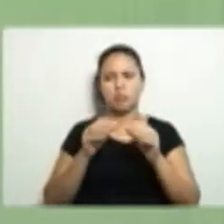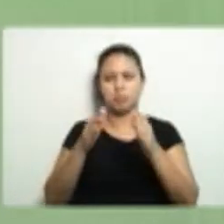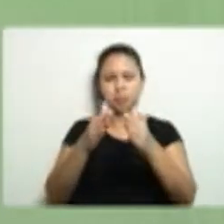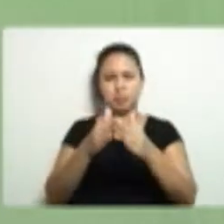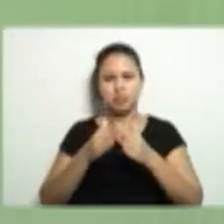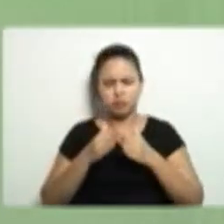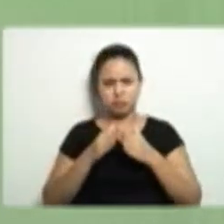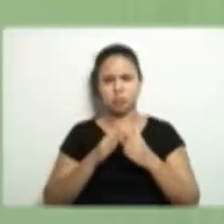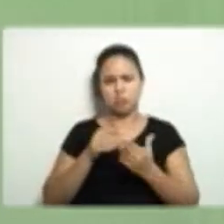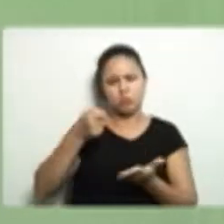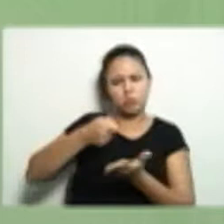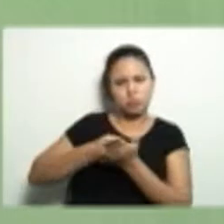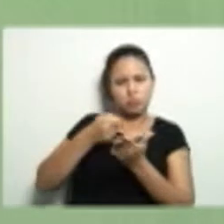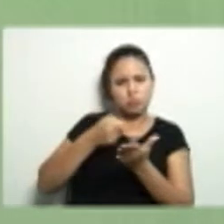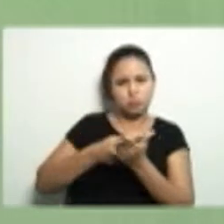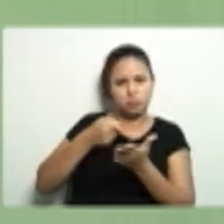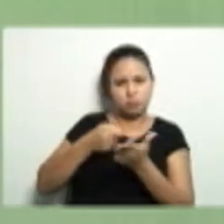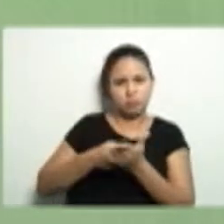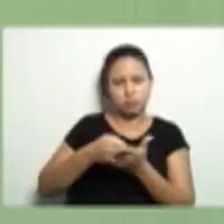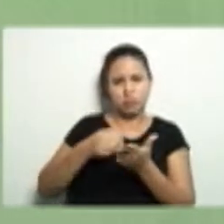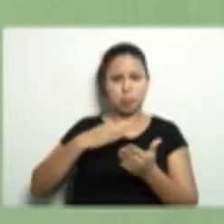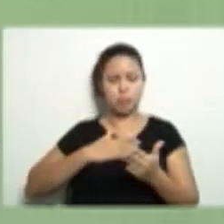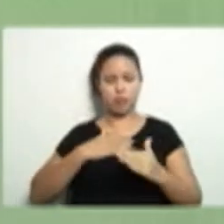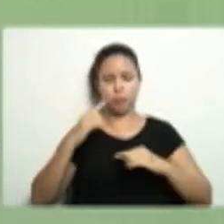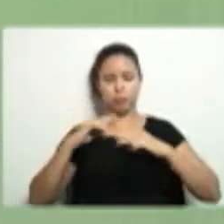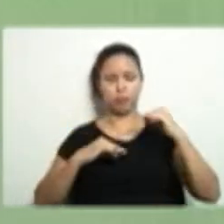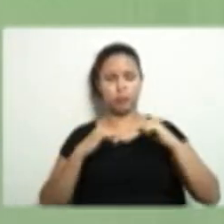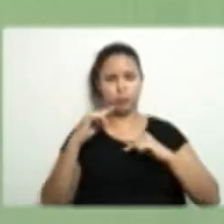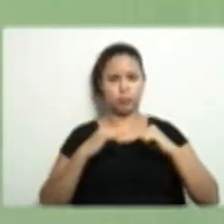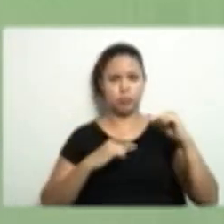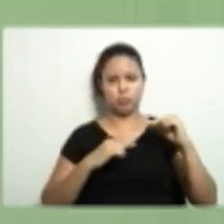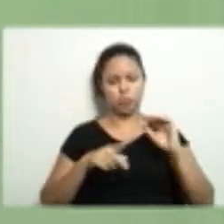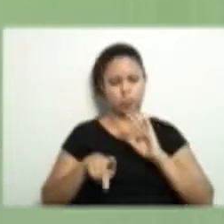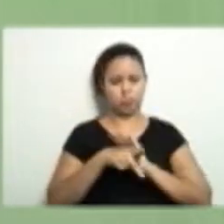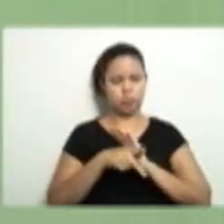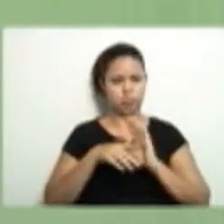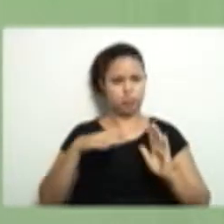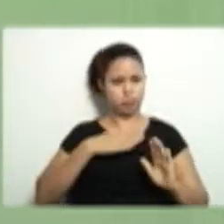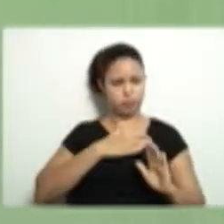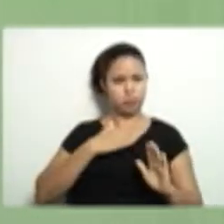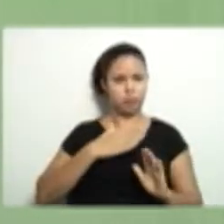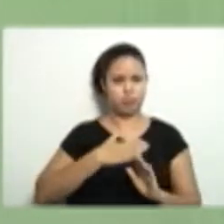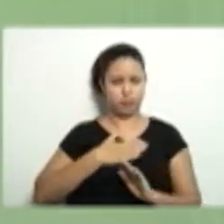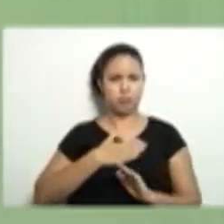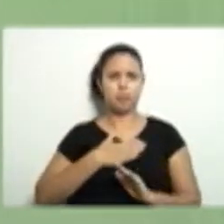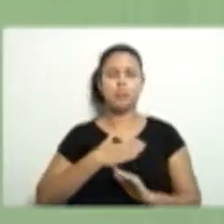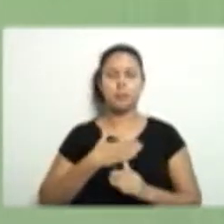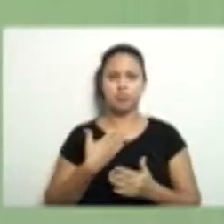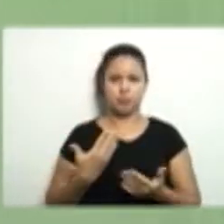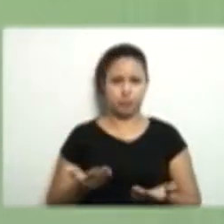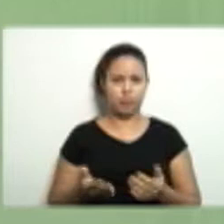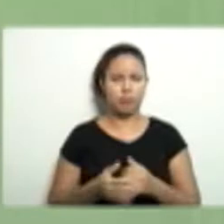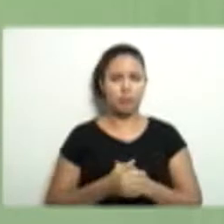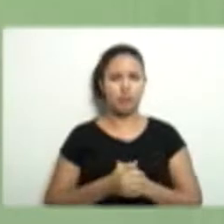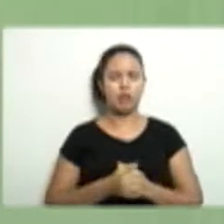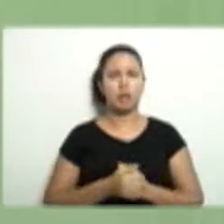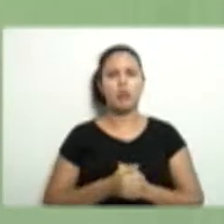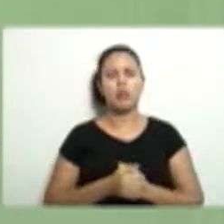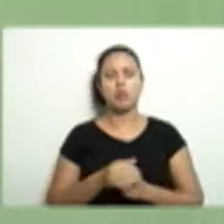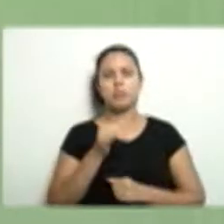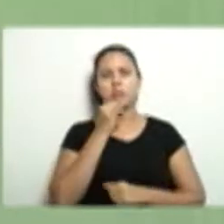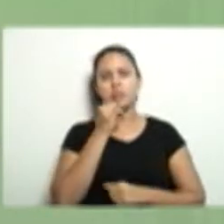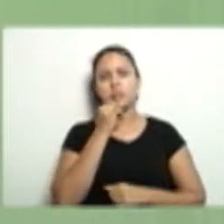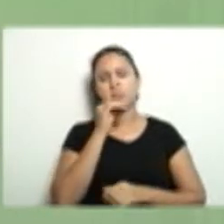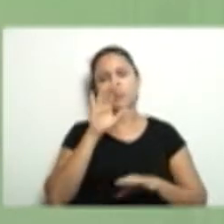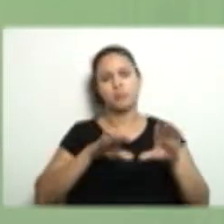produto. Se você está montando uma cooperativa e você deseja uma linha de crédito especial para pagar pelo início